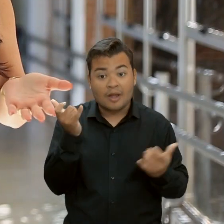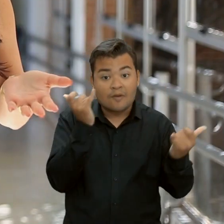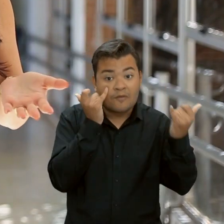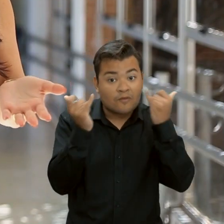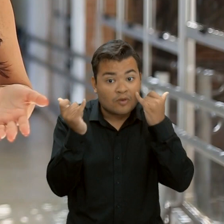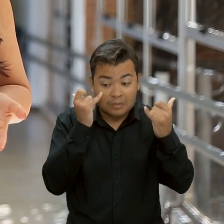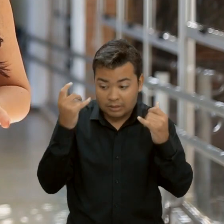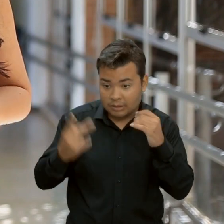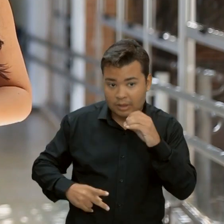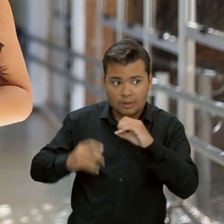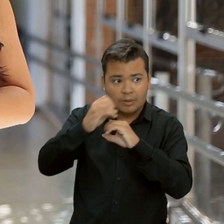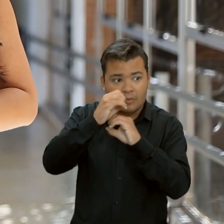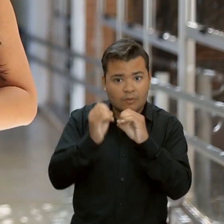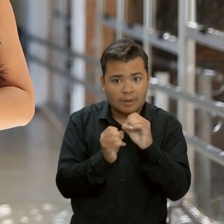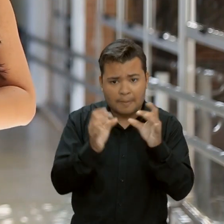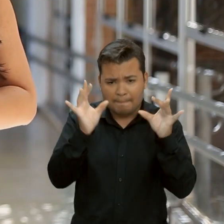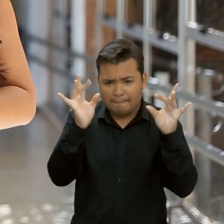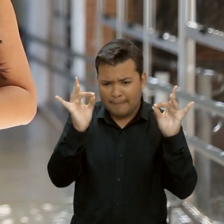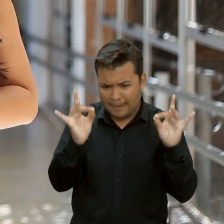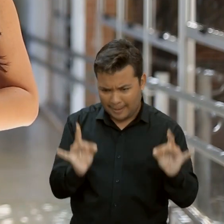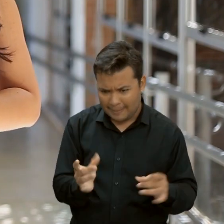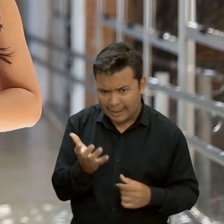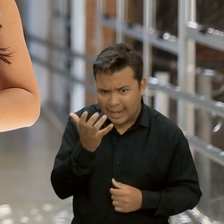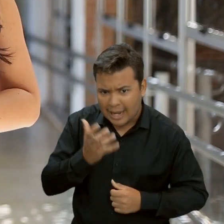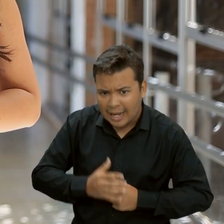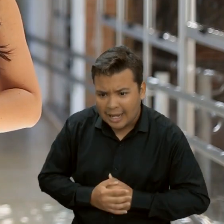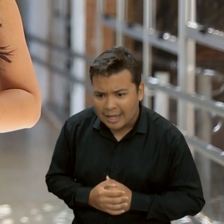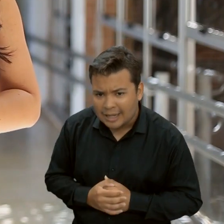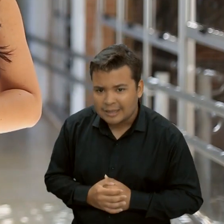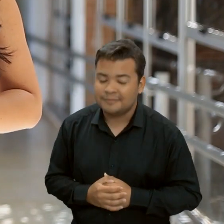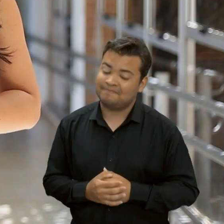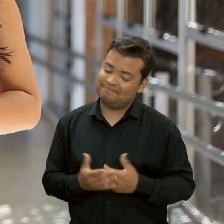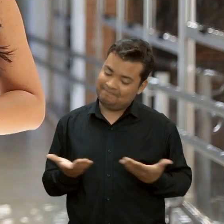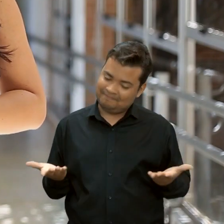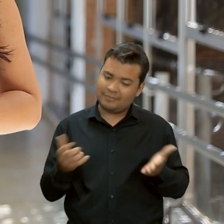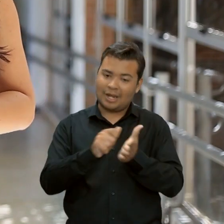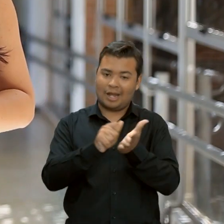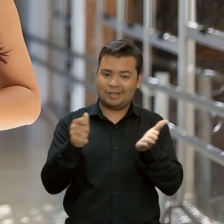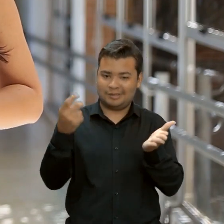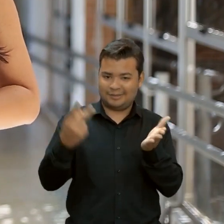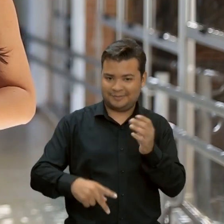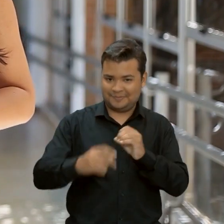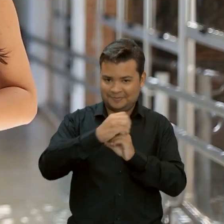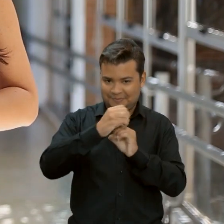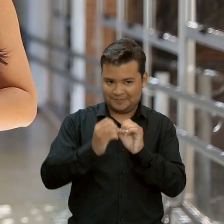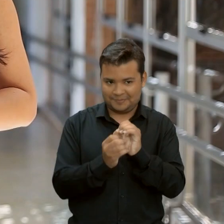tudo o que está acontecendo na nossa universidade? Hora da Agenda UFG.